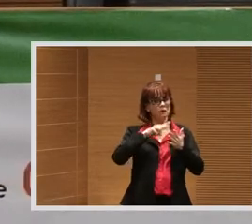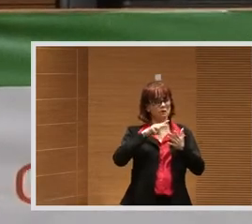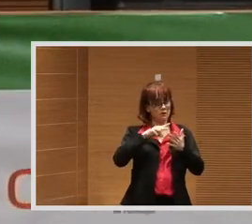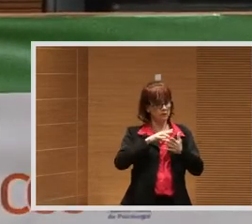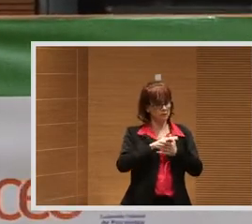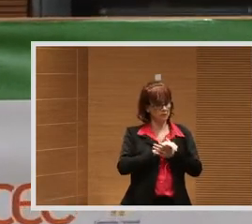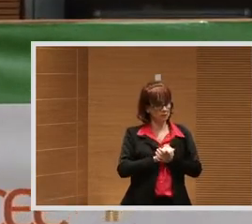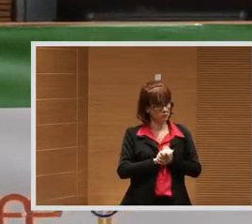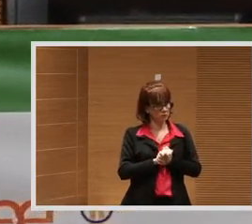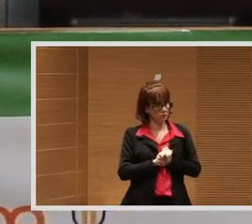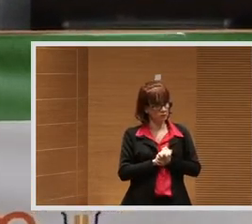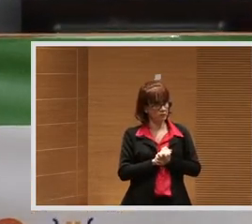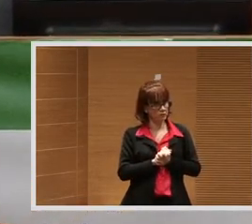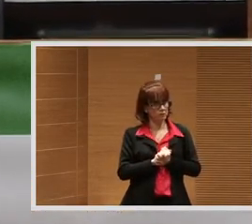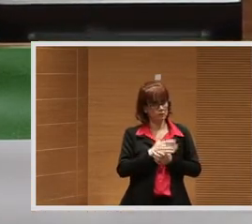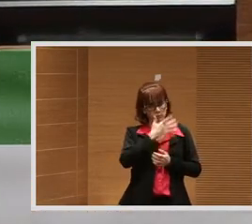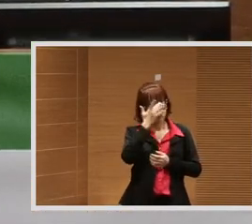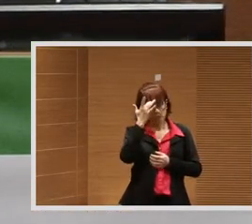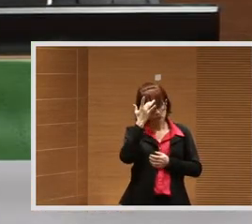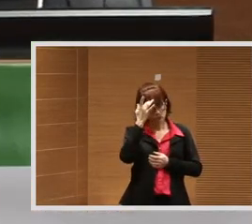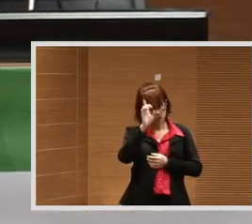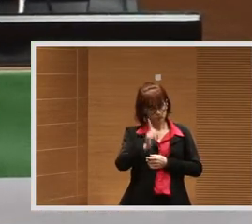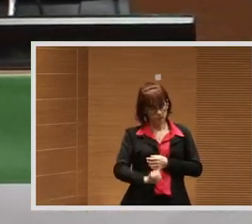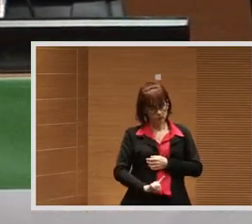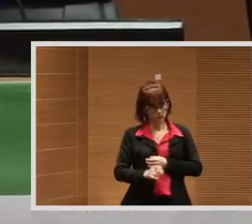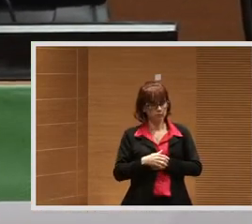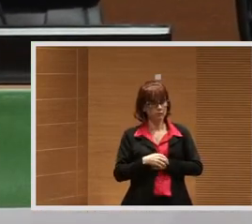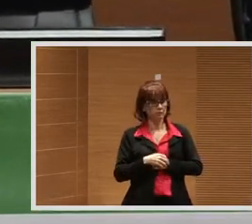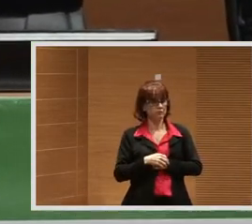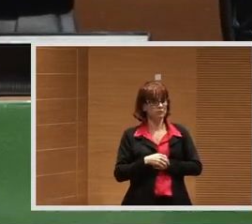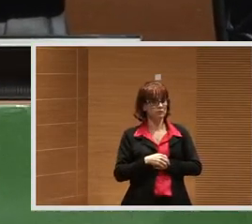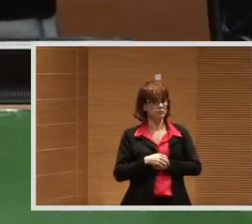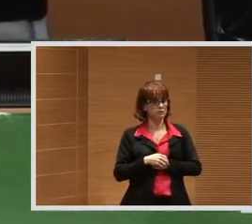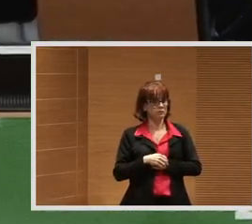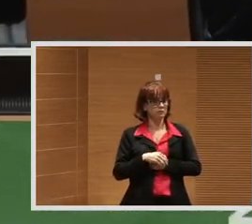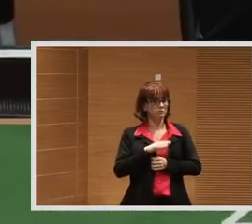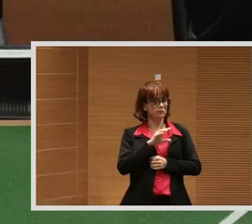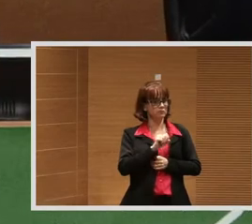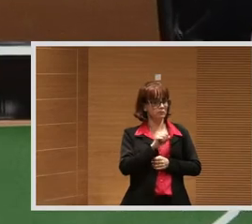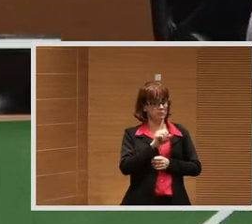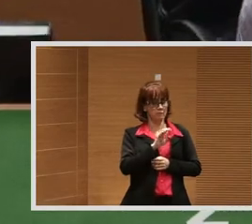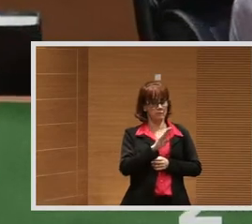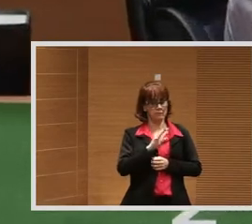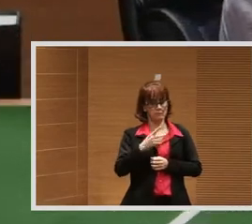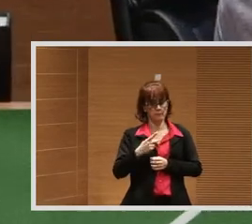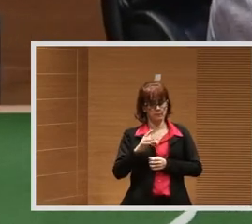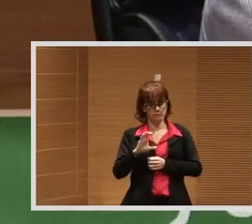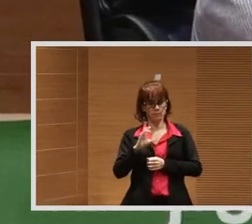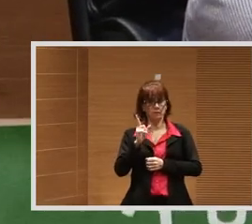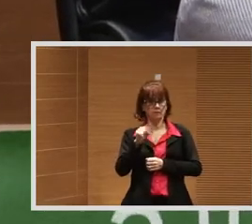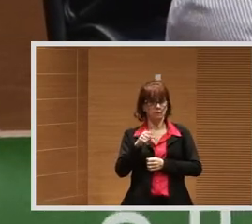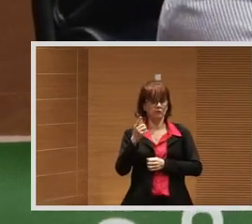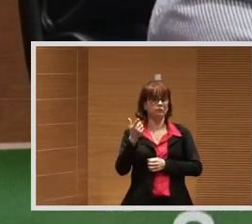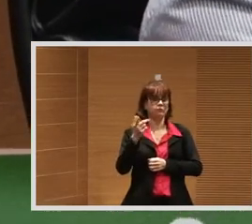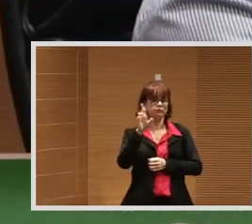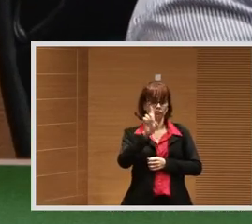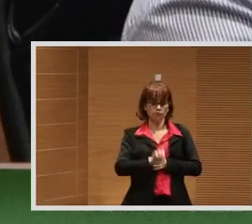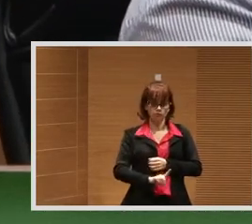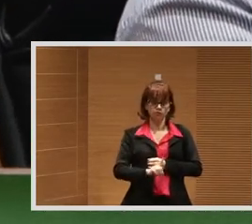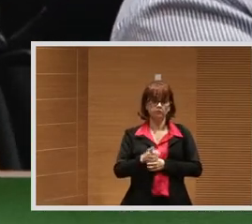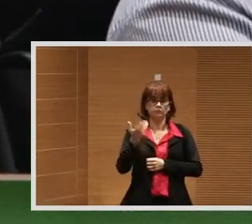Pessoa com Deficiência. Então, se a gente for pegar, a partir dos marcos legais, BPC é um benefício assistencial garantido às pessoas com